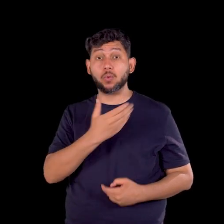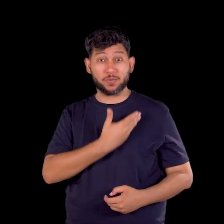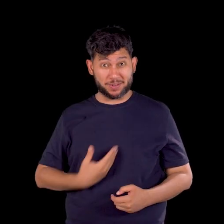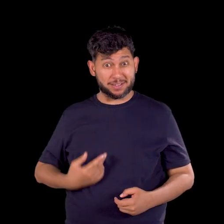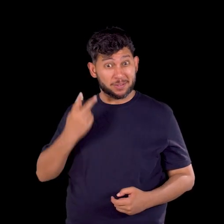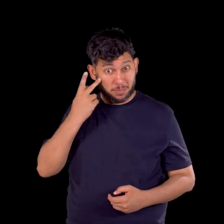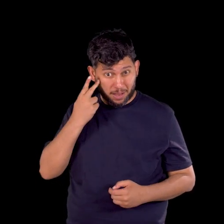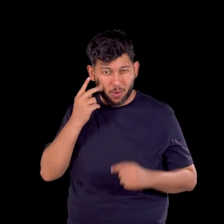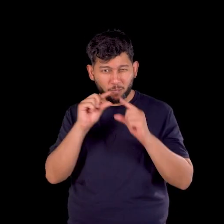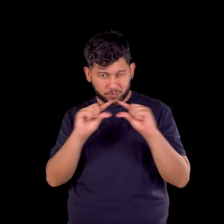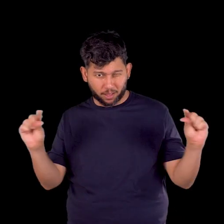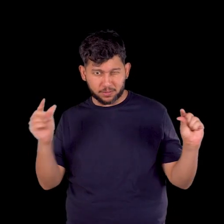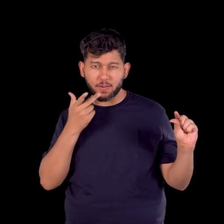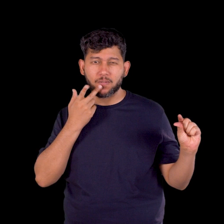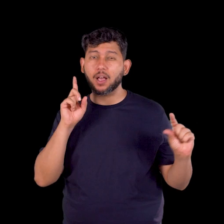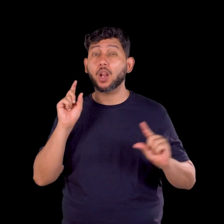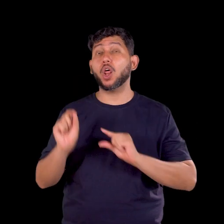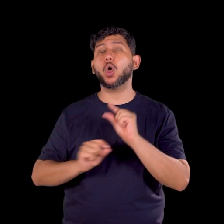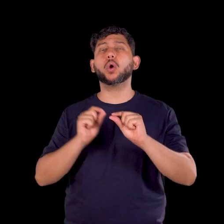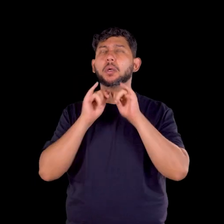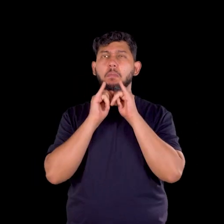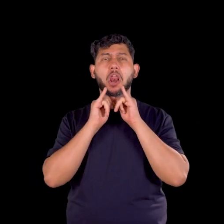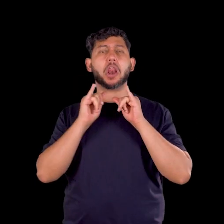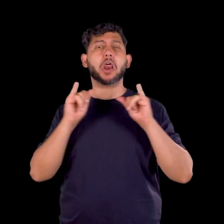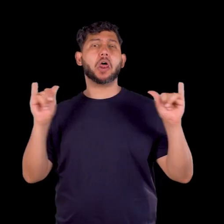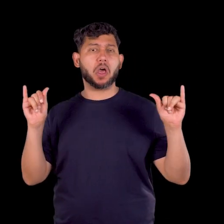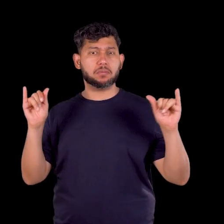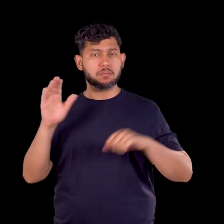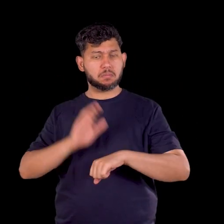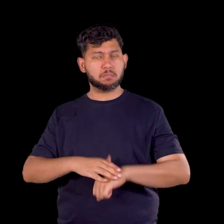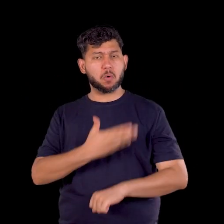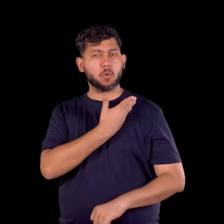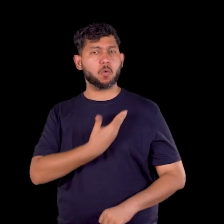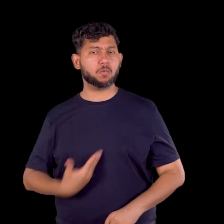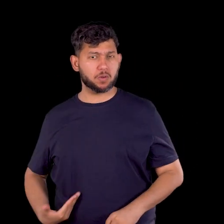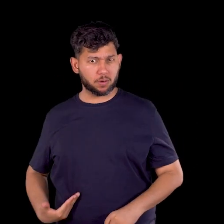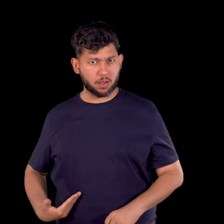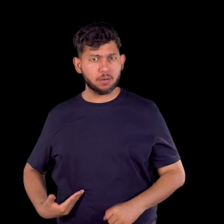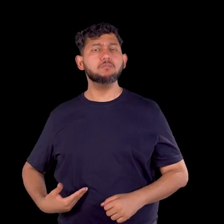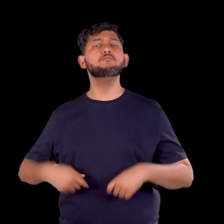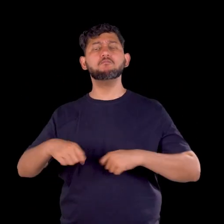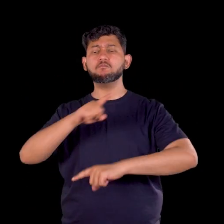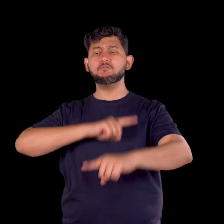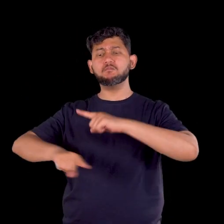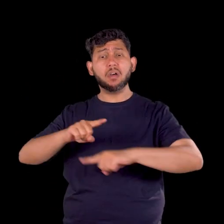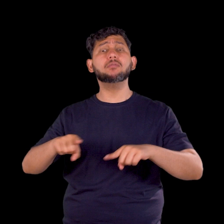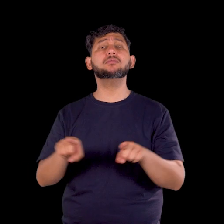resumia a importância do carro, dizendo em alto e bom tom: governar e abrir estradas.